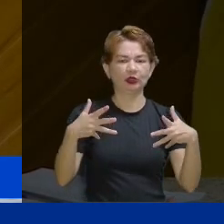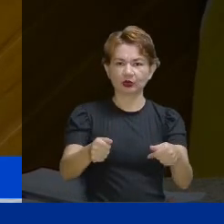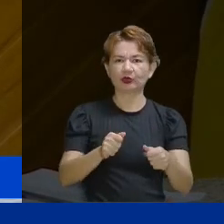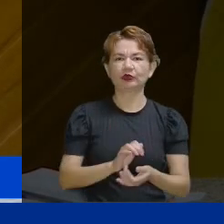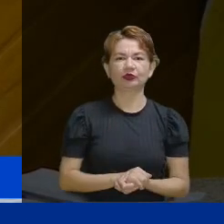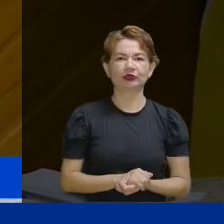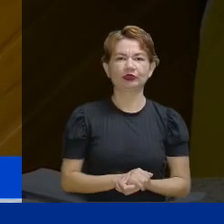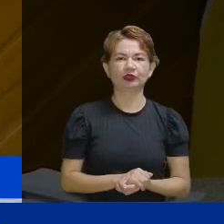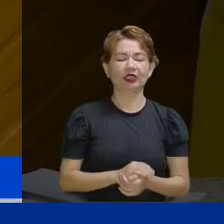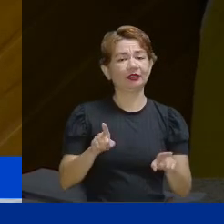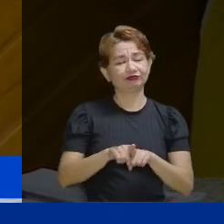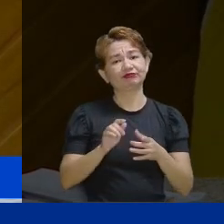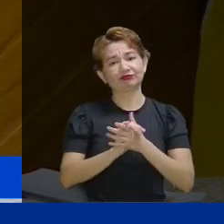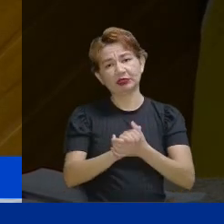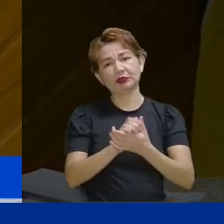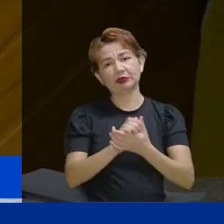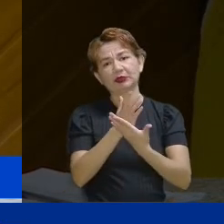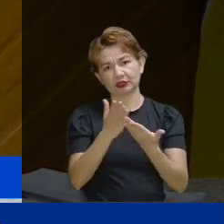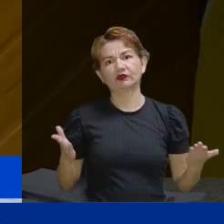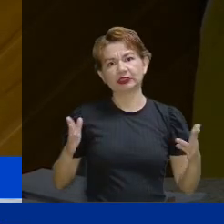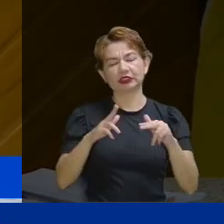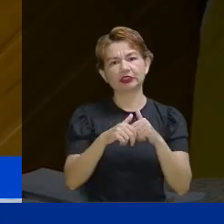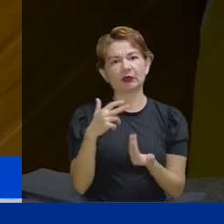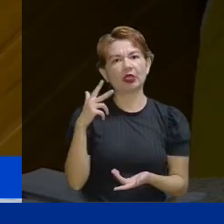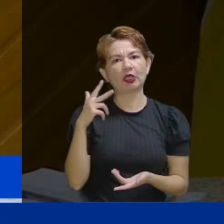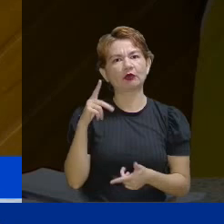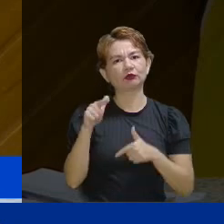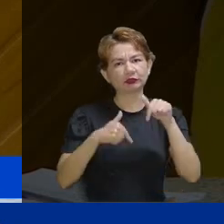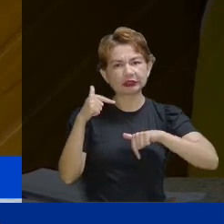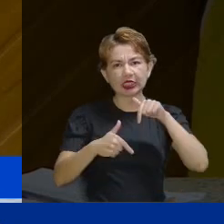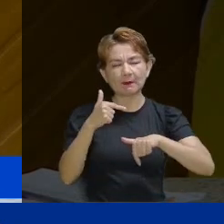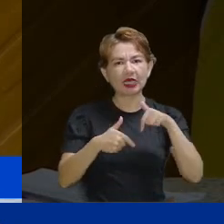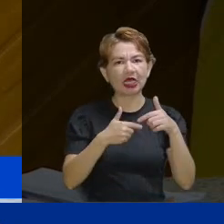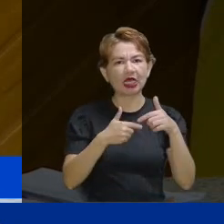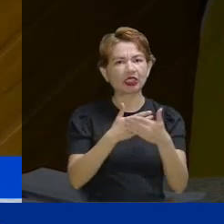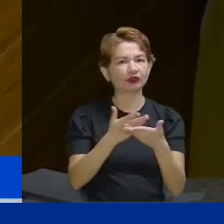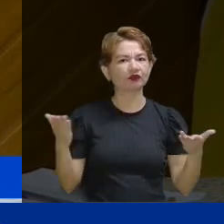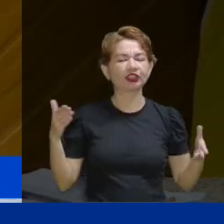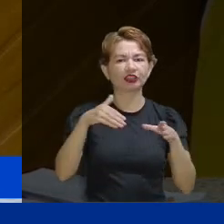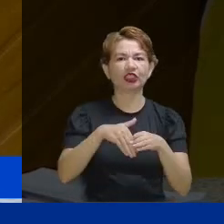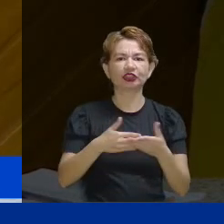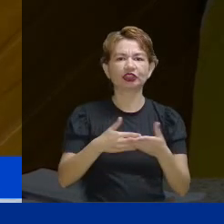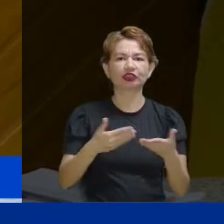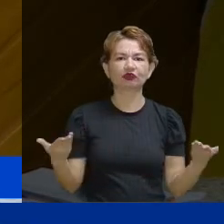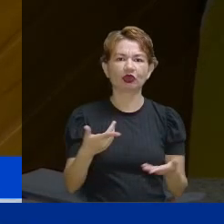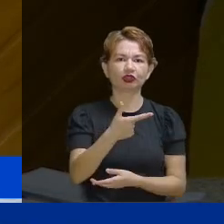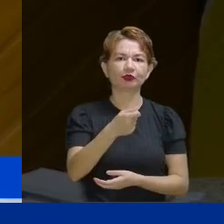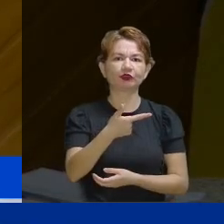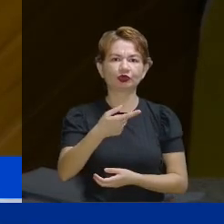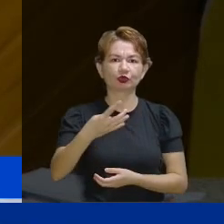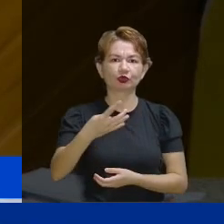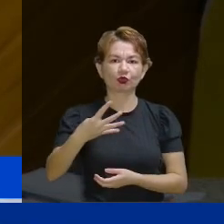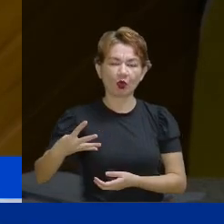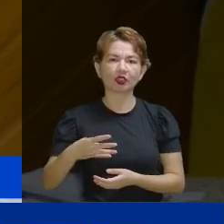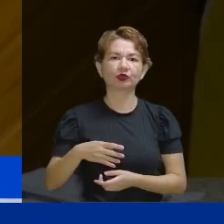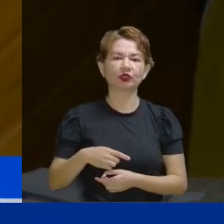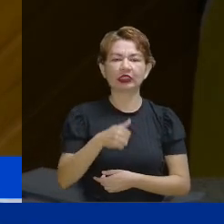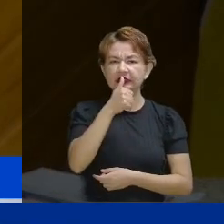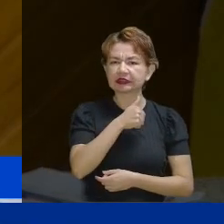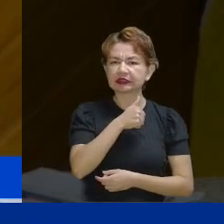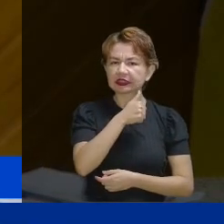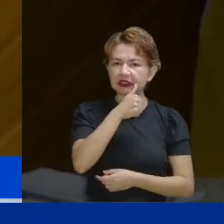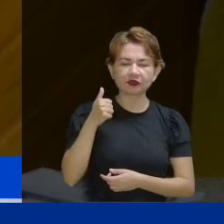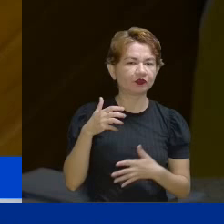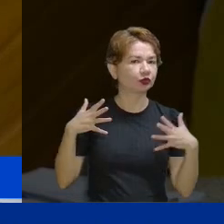Então, parabenizar vocês pela postura que vocês tiveram nessas eleições, é o sacrifício de cada um que eu